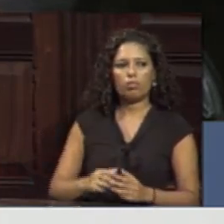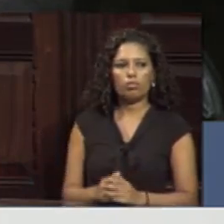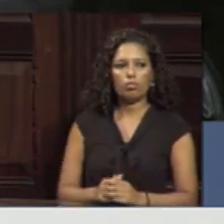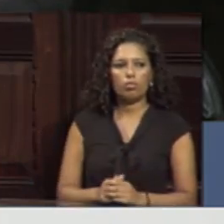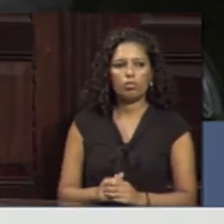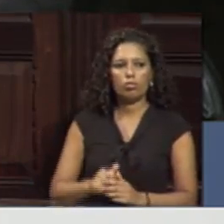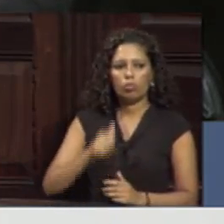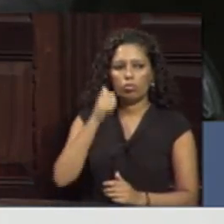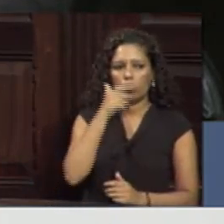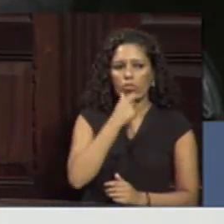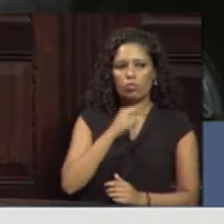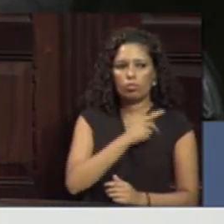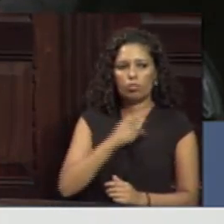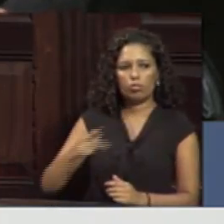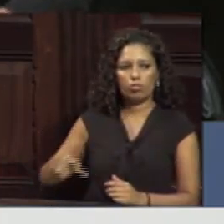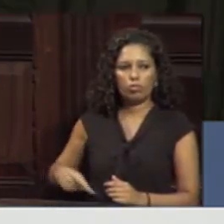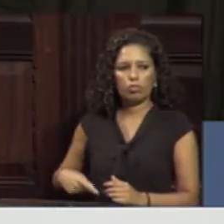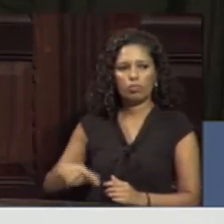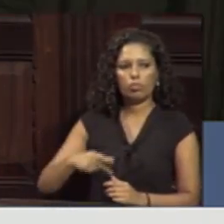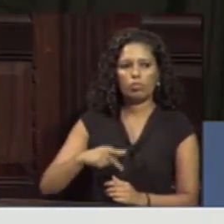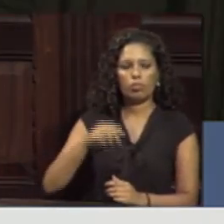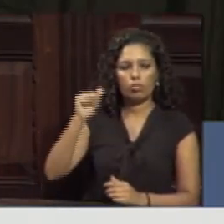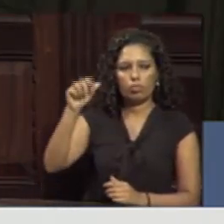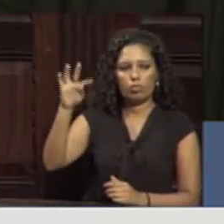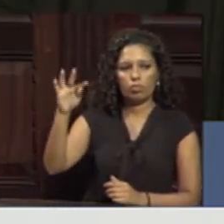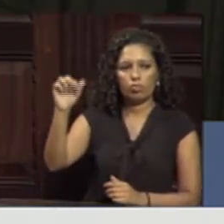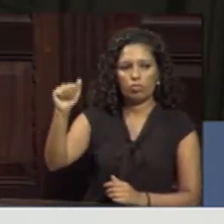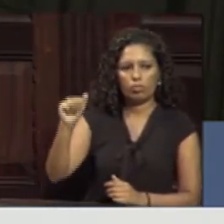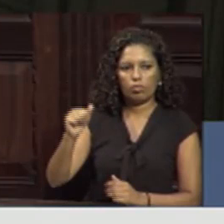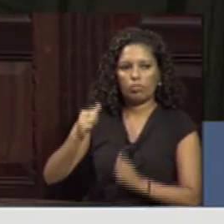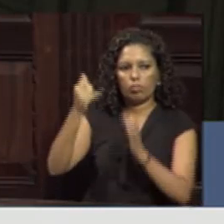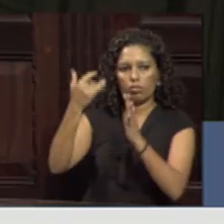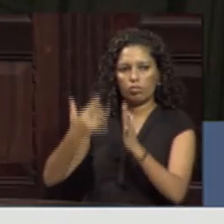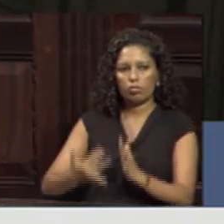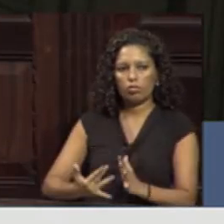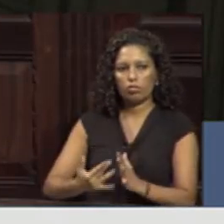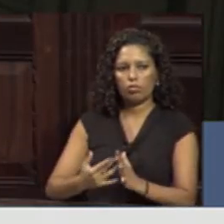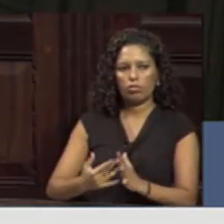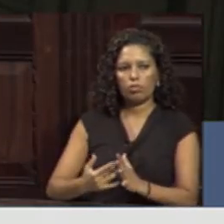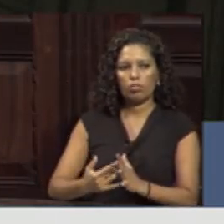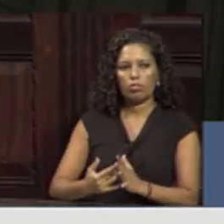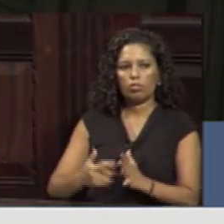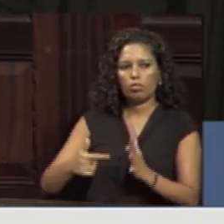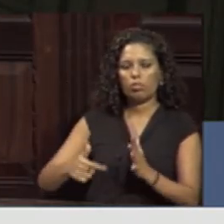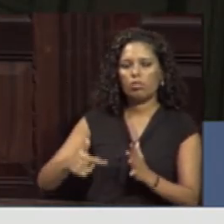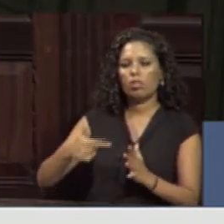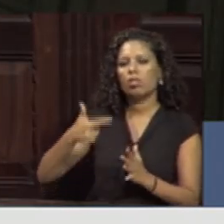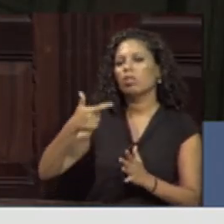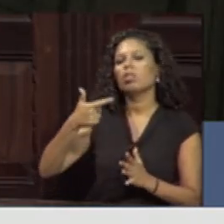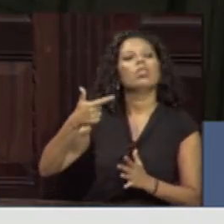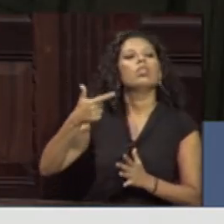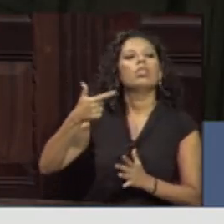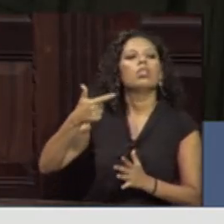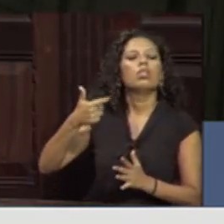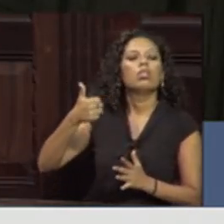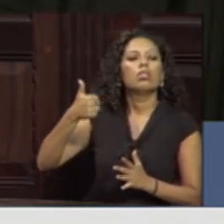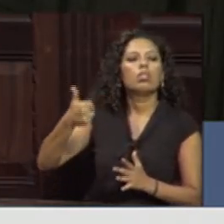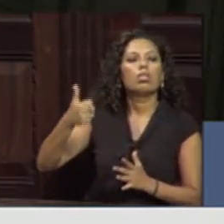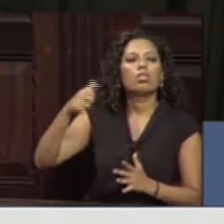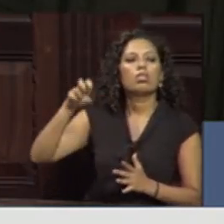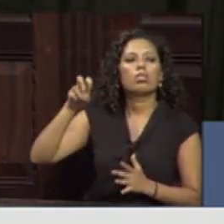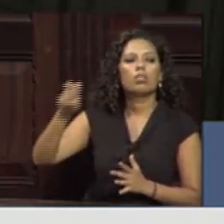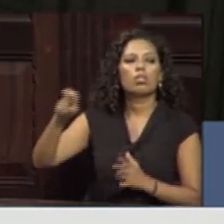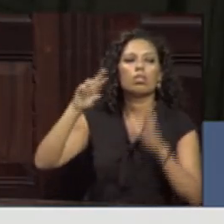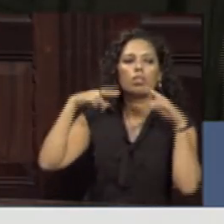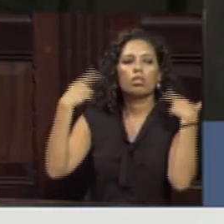Senhor presidente, a ata reflete com exatidão o ocorrido na 15ª sessão ordinária, que, iniciada às